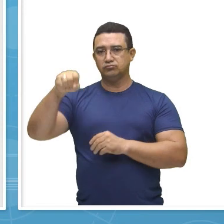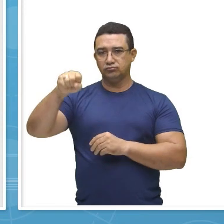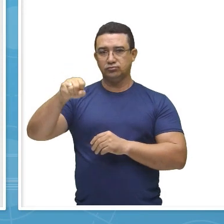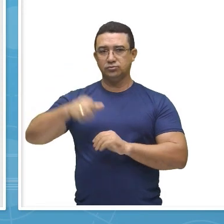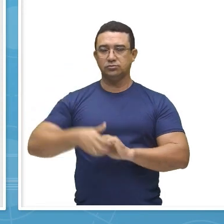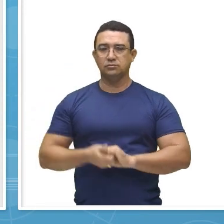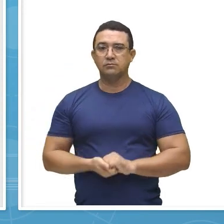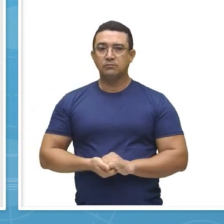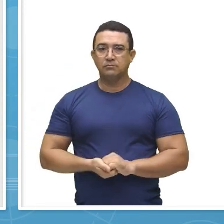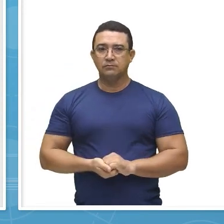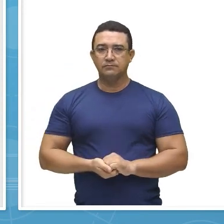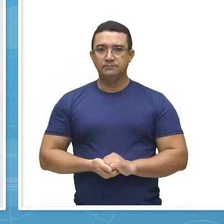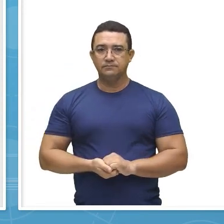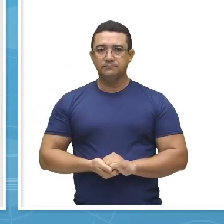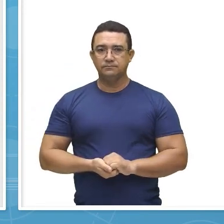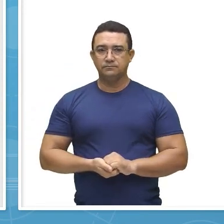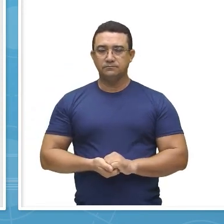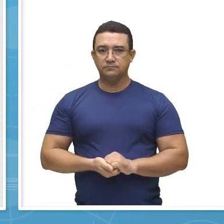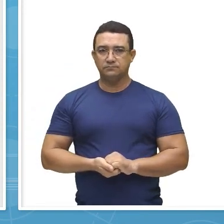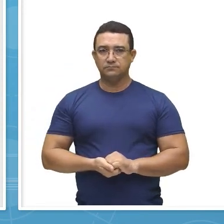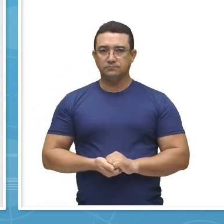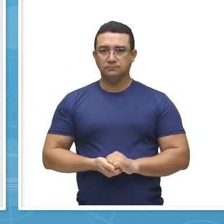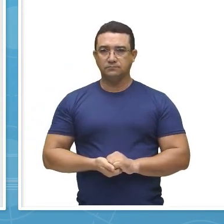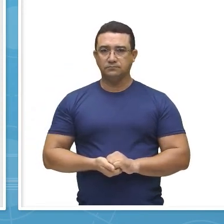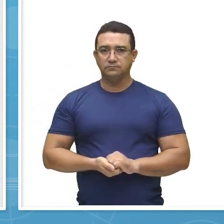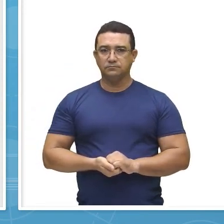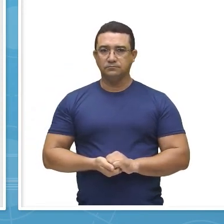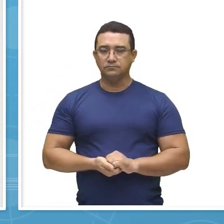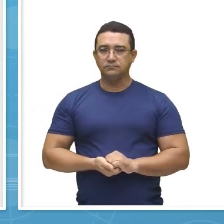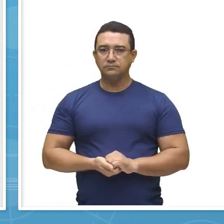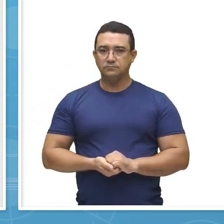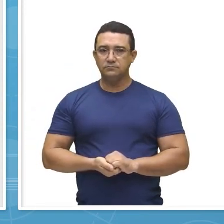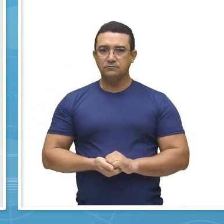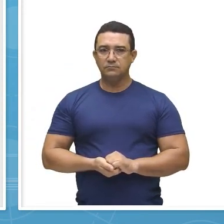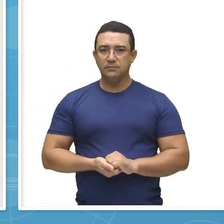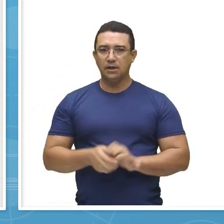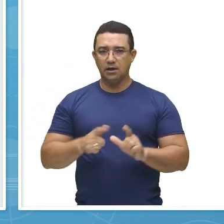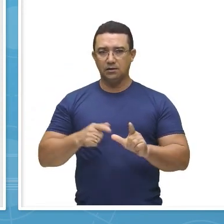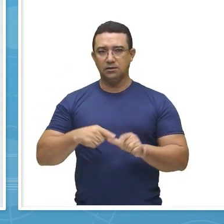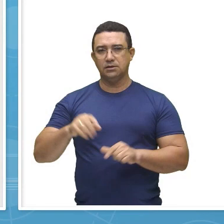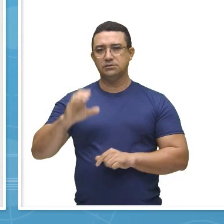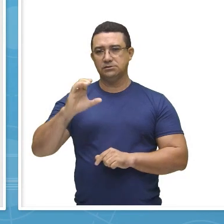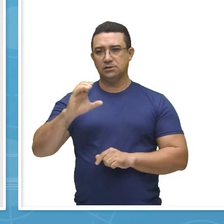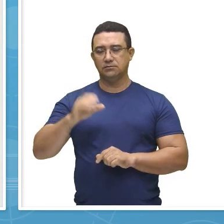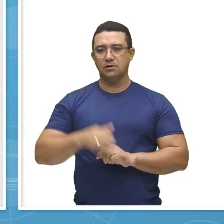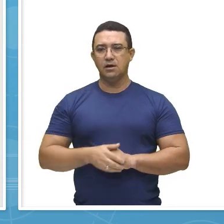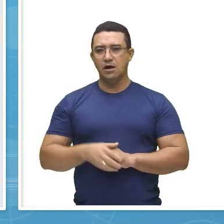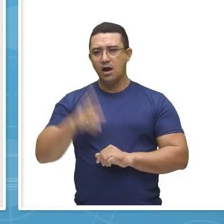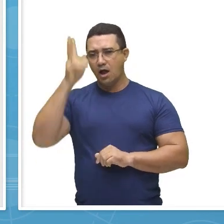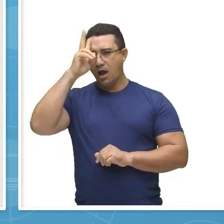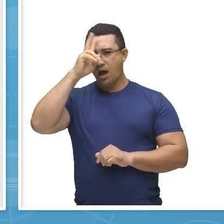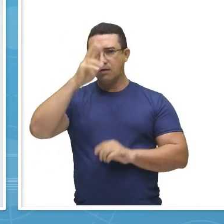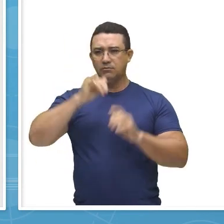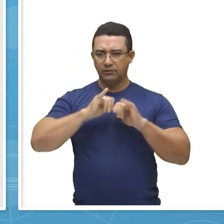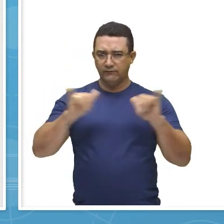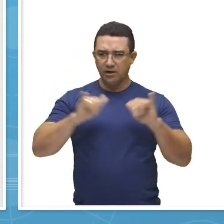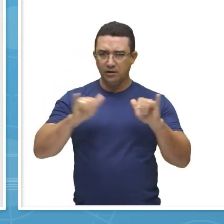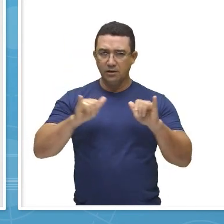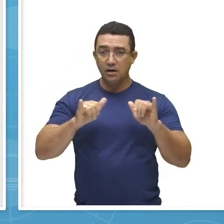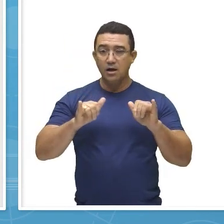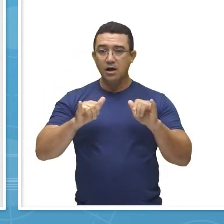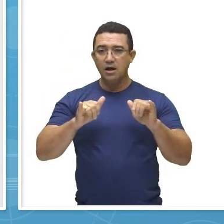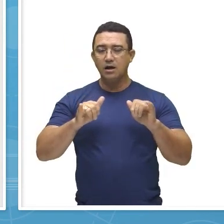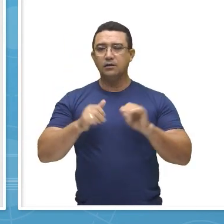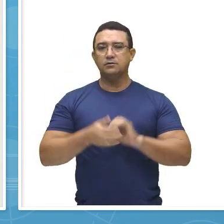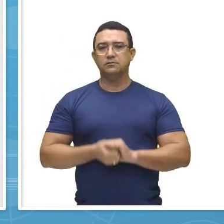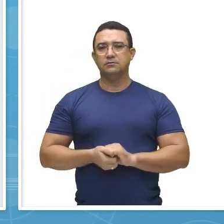também a letra B, não temos nada errado aí. Na letra C, lembra que eu falei para vocês? Guardem essa palavra